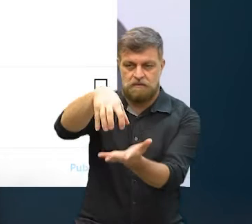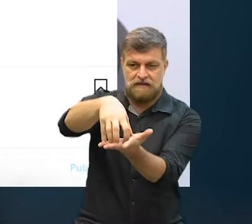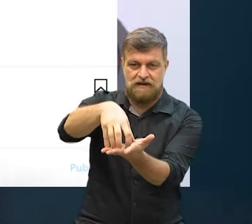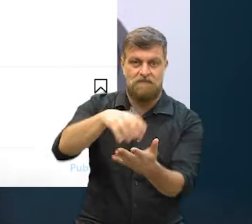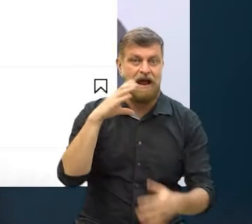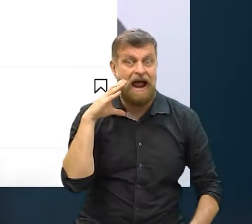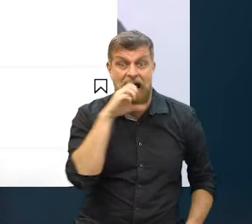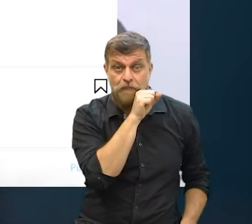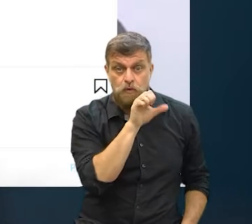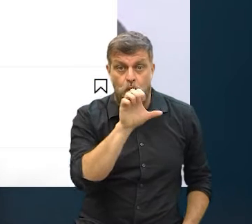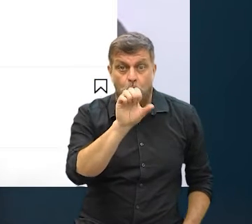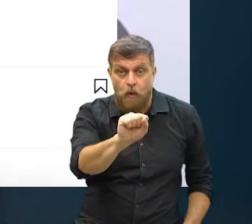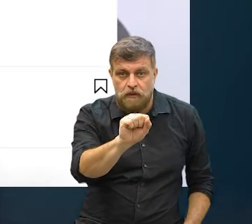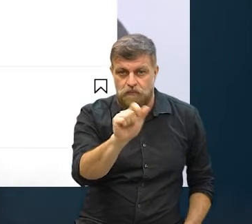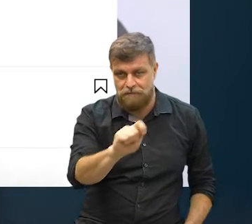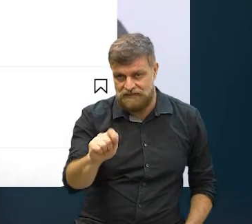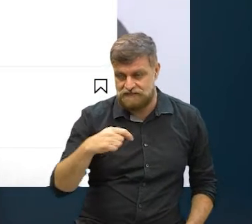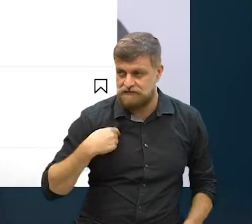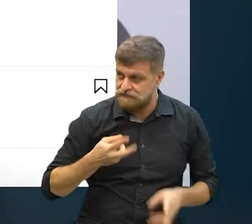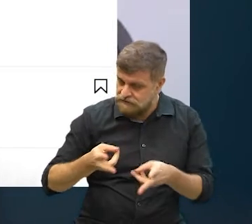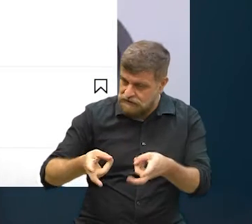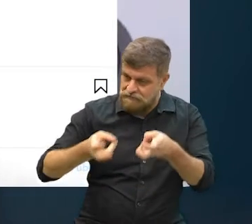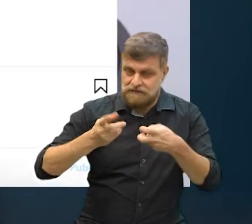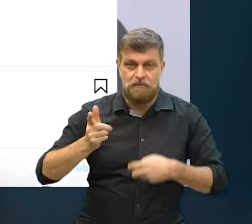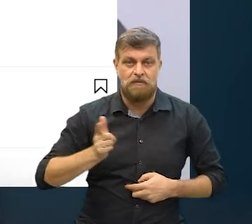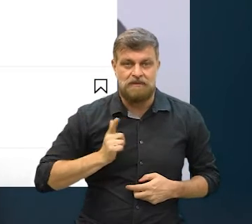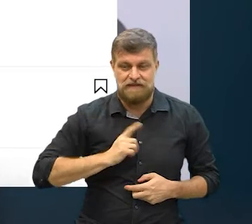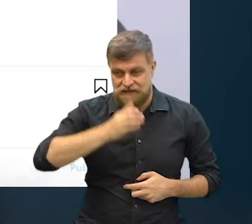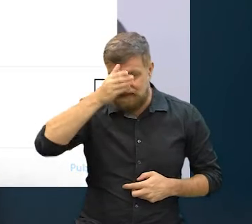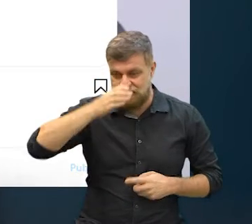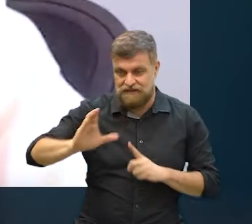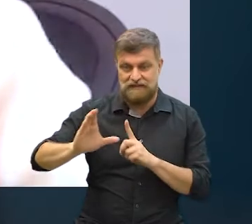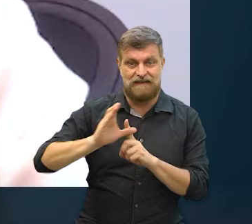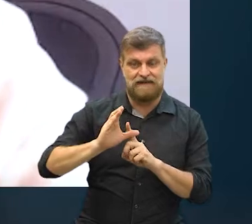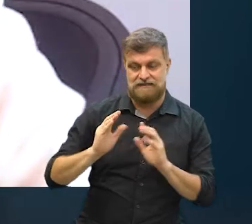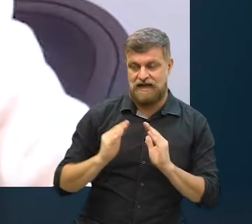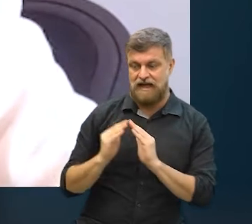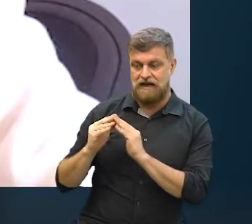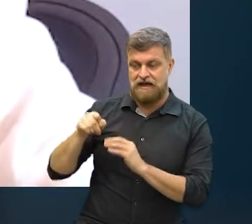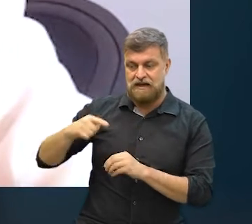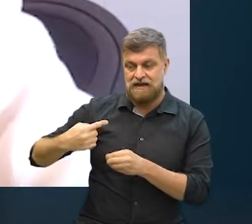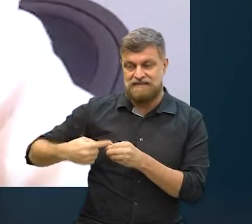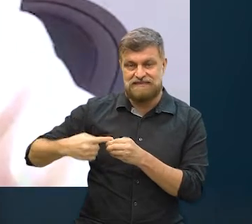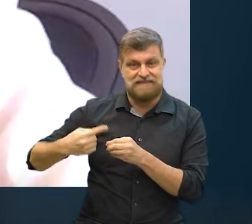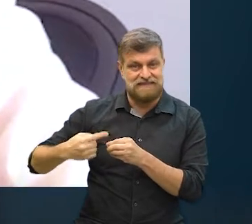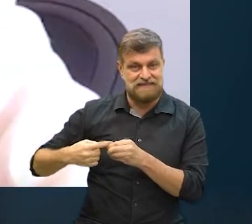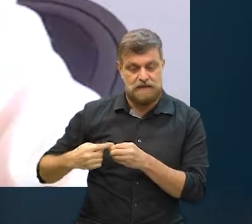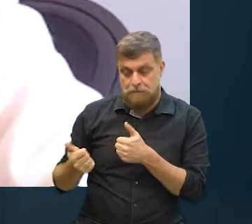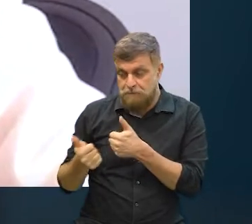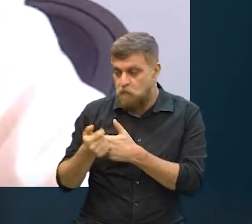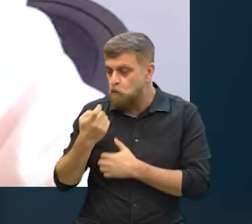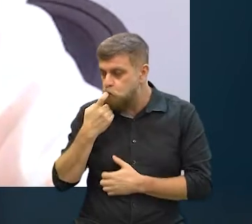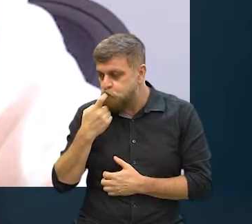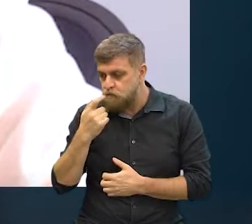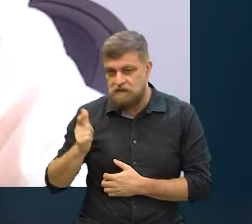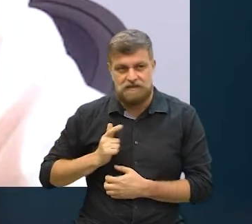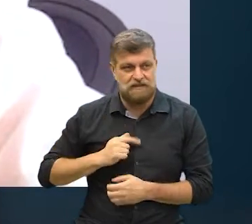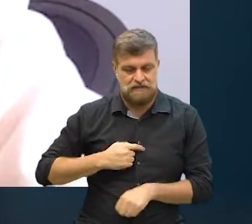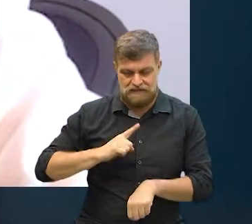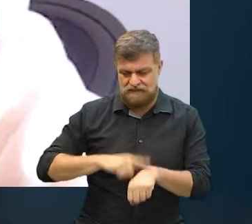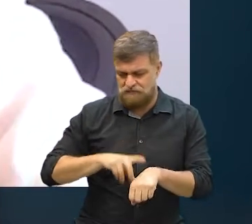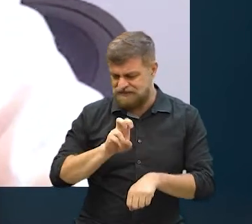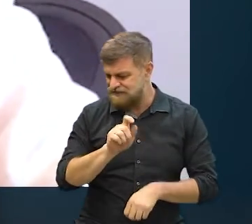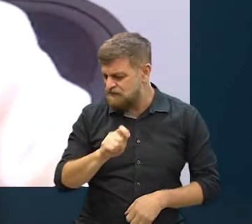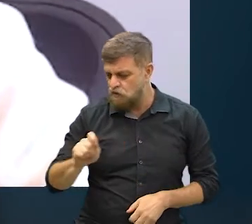uma unidade, foi muito rápido. Então a gente percebeu que tinha muitas clientes de uma cidade vizinha, que é a cidade natal do meu marido, e em muito